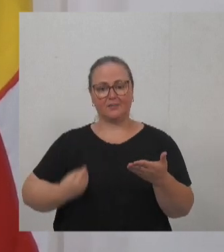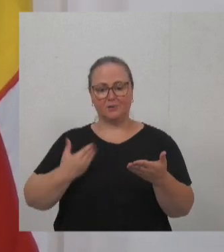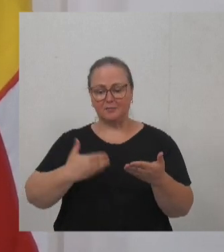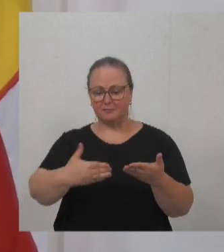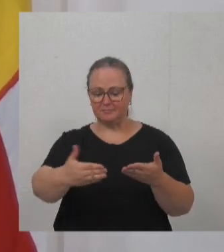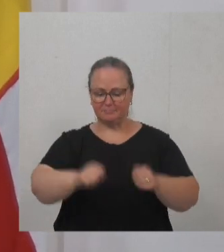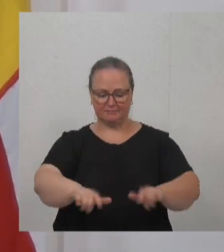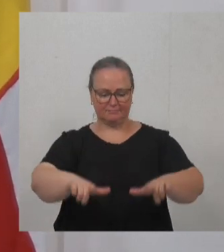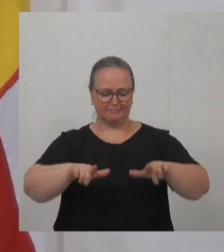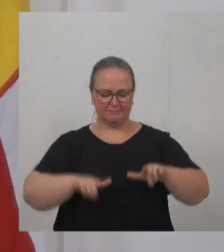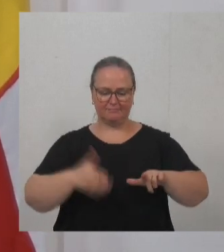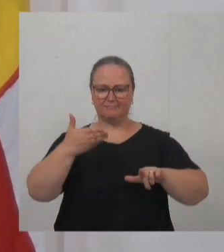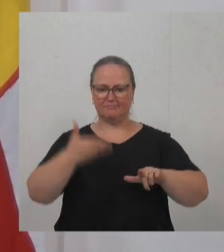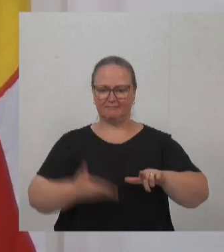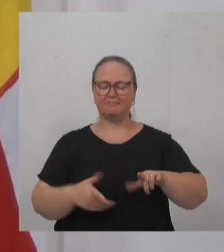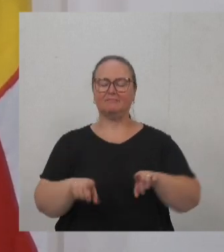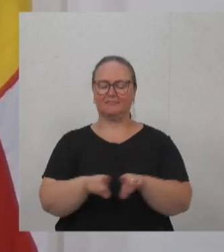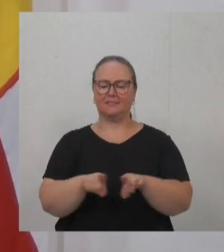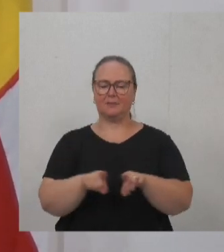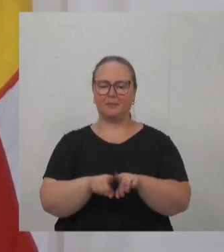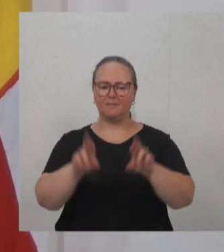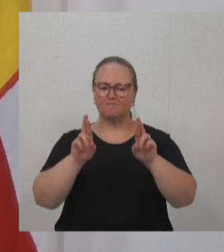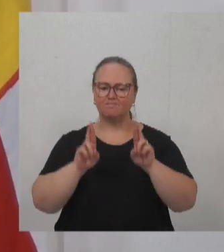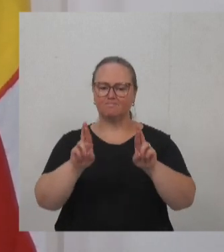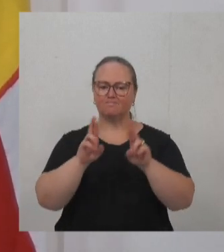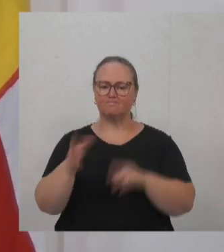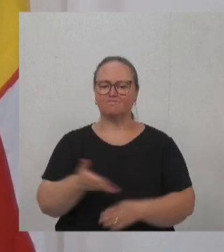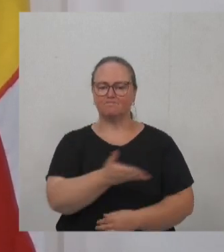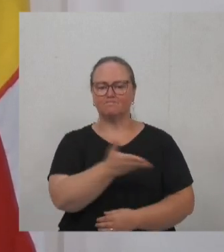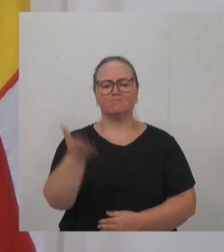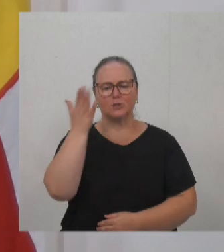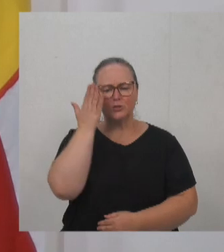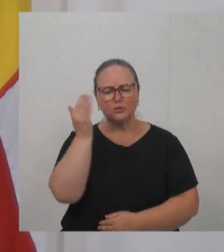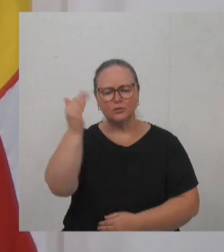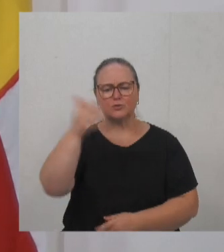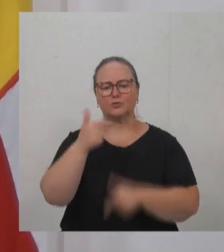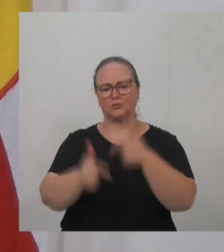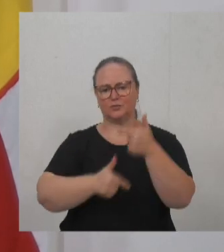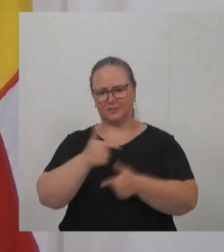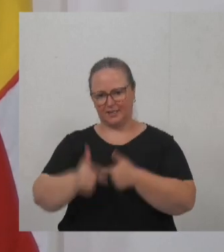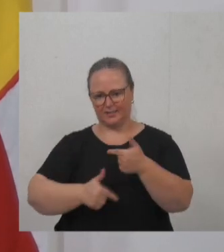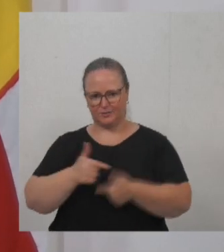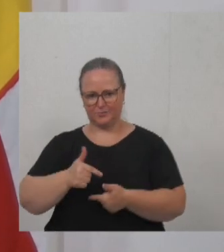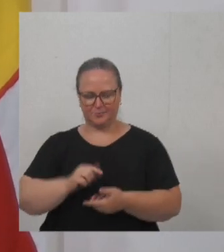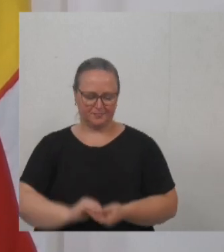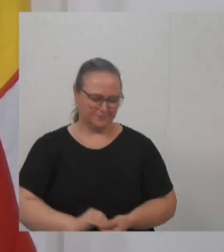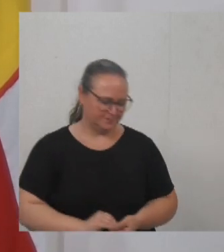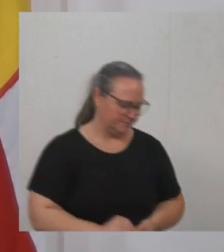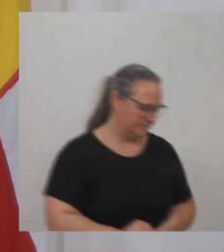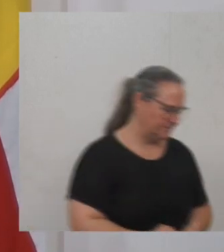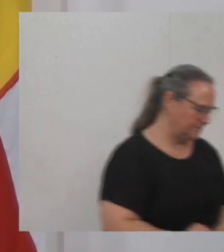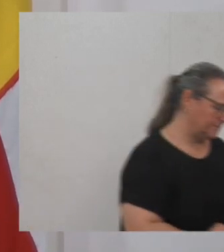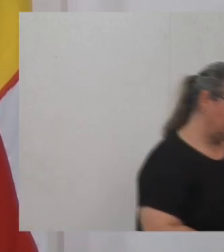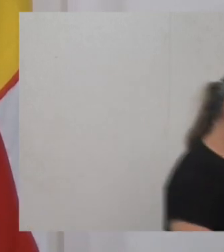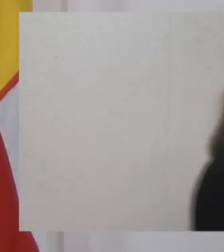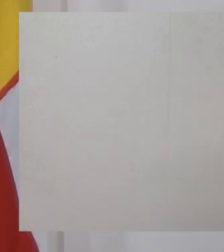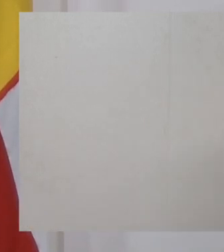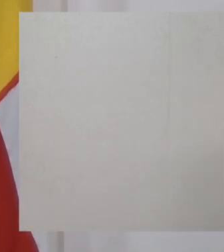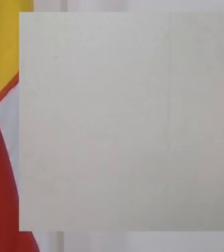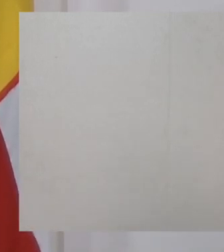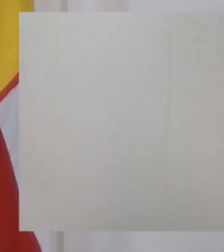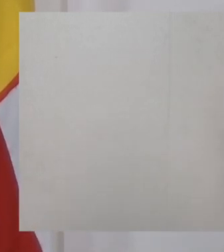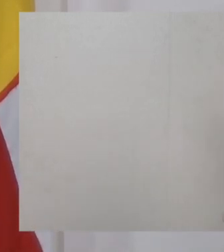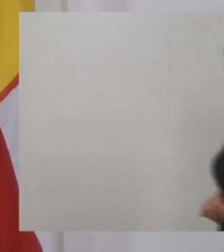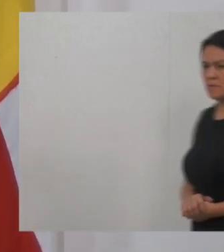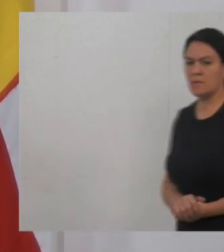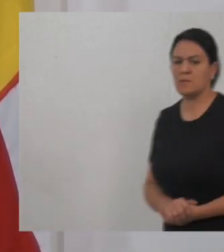de ser diplomados também, desejando-lhes sucesso. Cumprimento especial às nossas